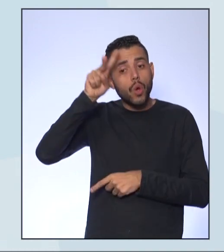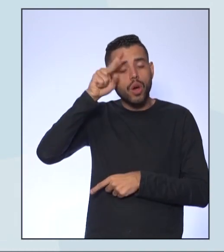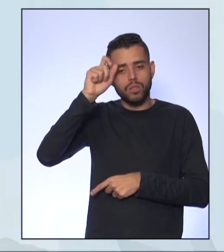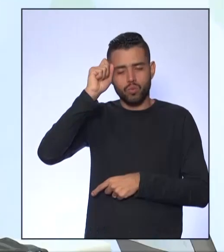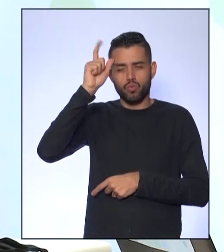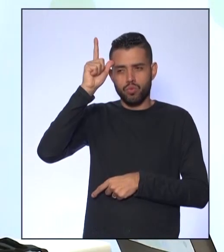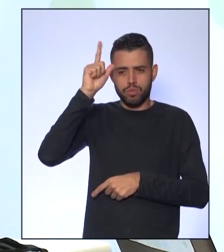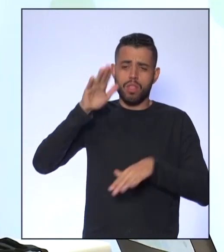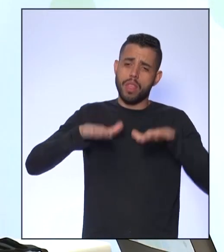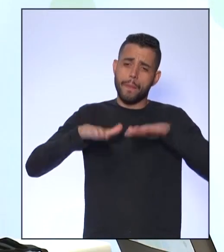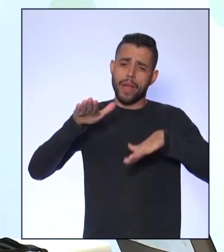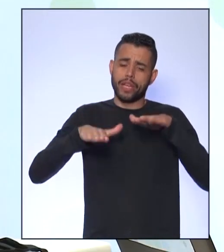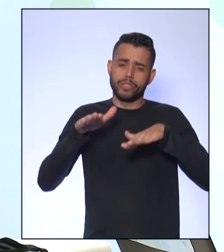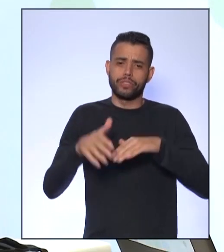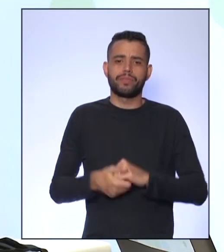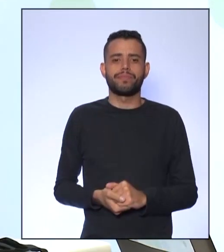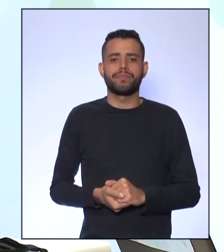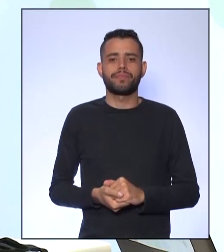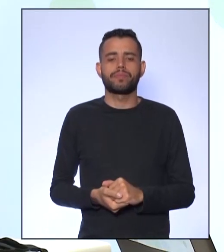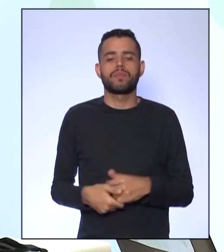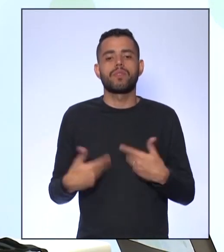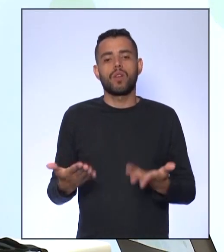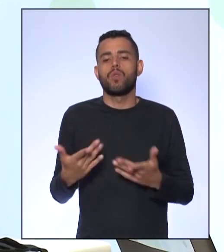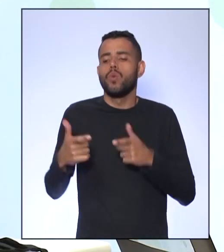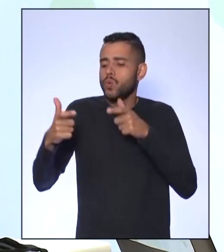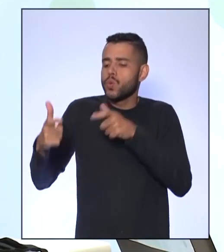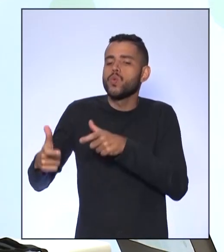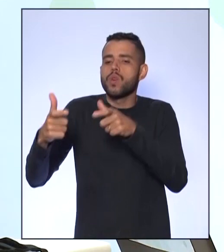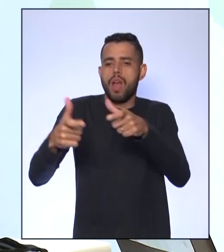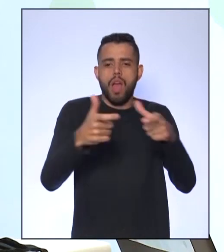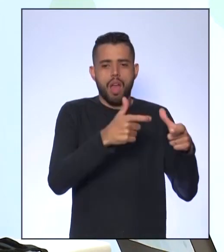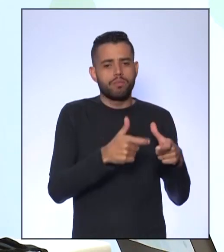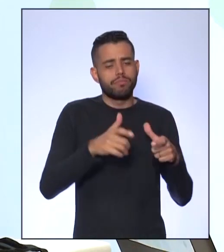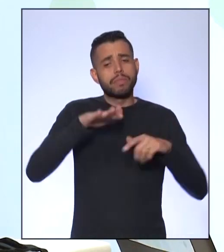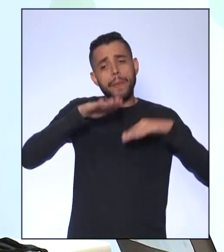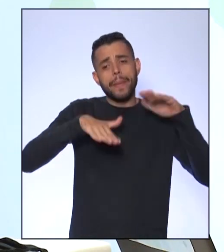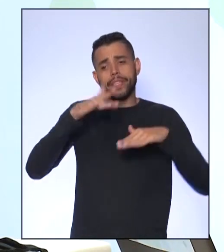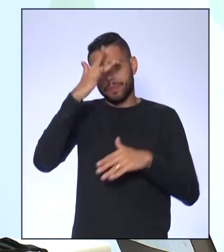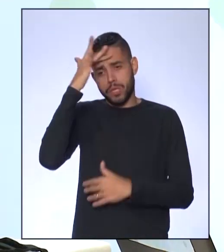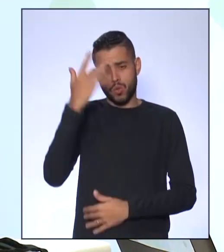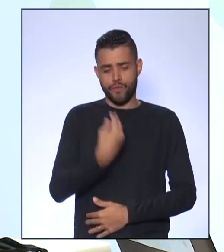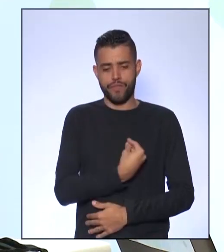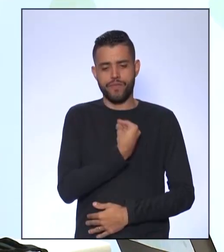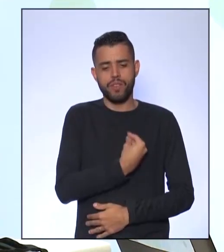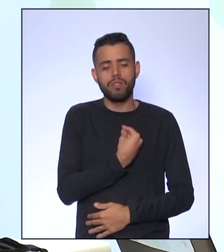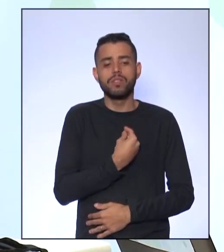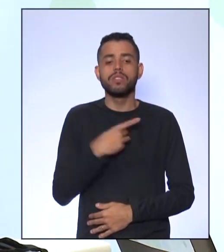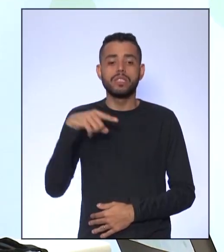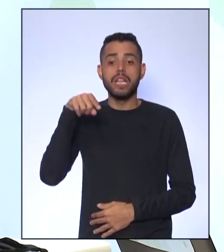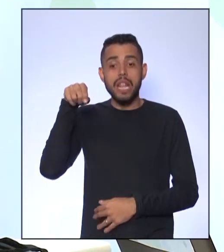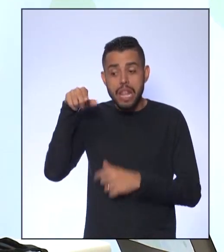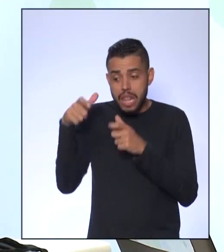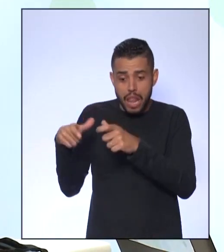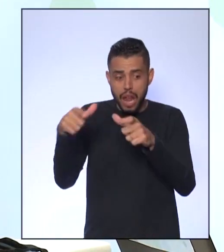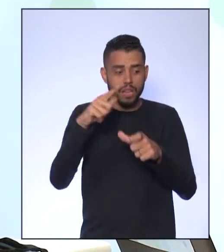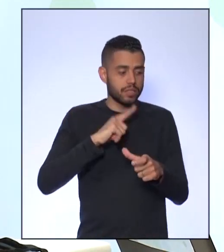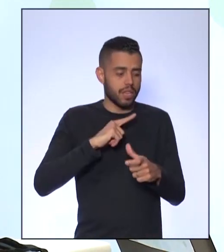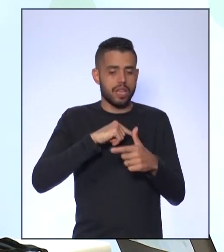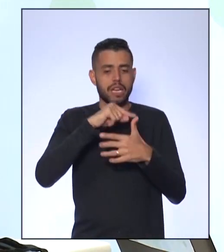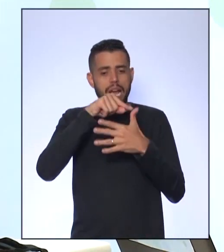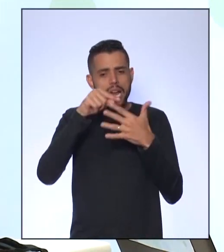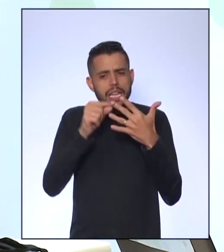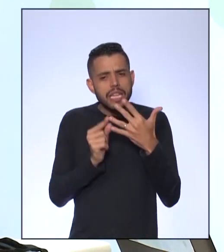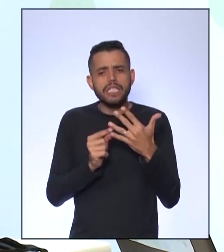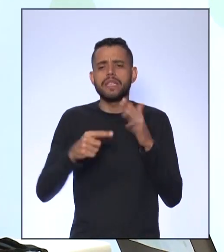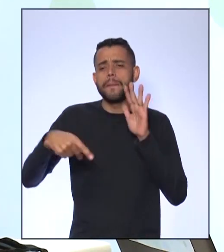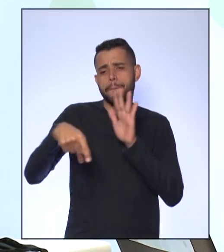acabei de falar, né? Dependendo do local que essa pessoa viveu, ela vai ter características, né, próprias para